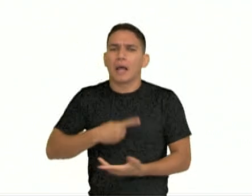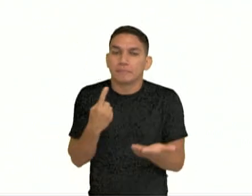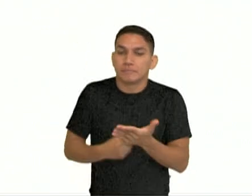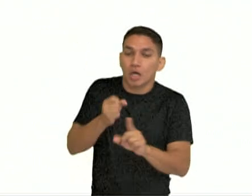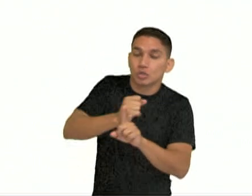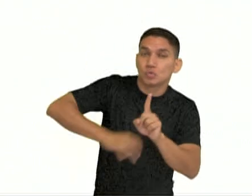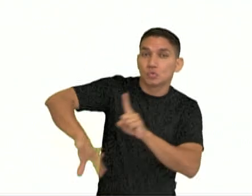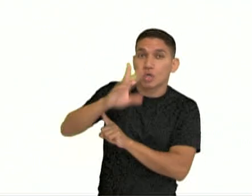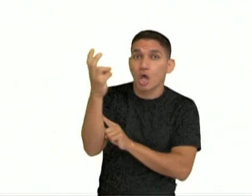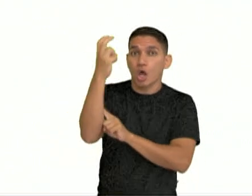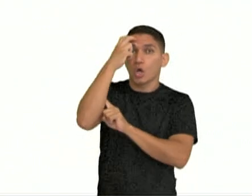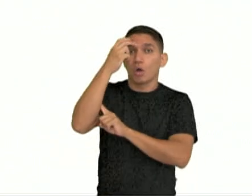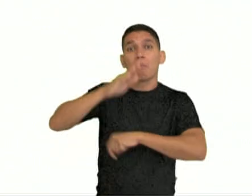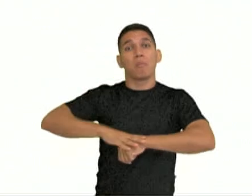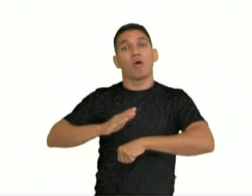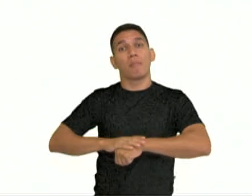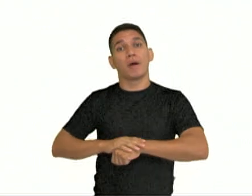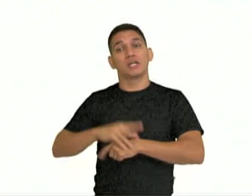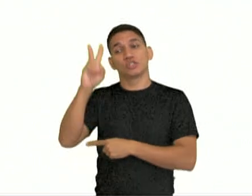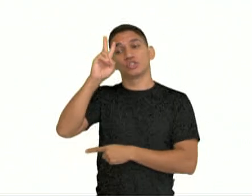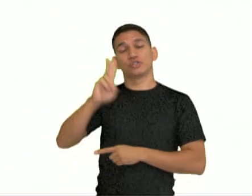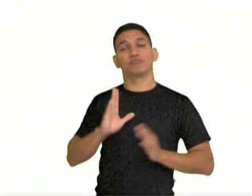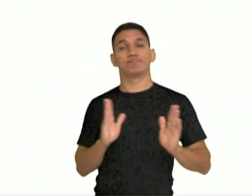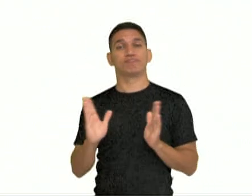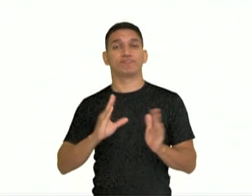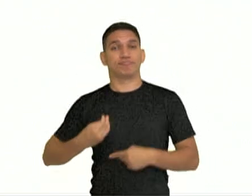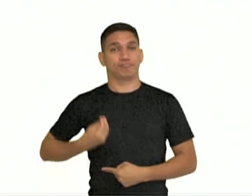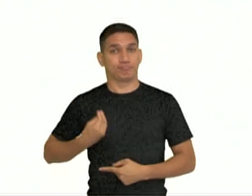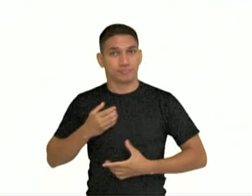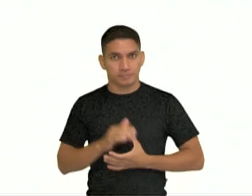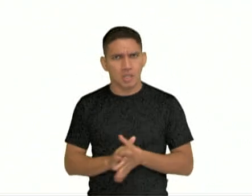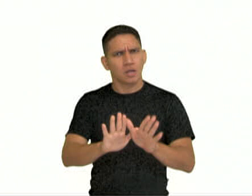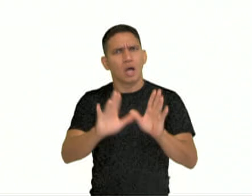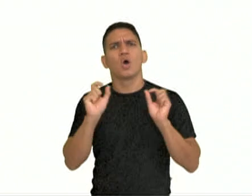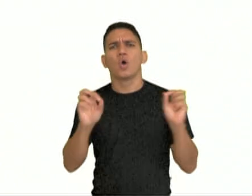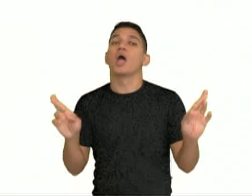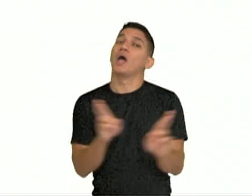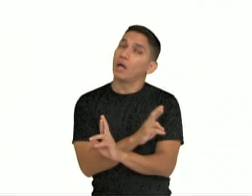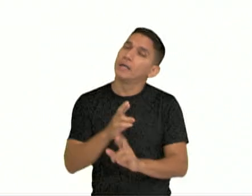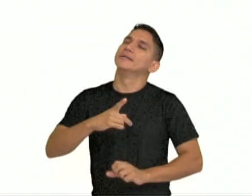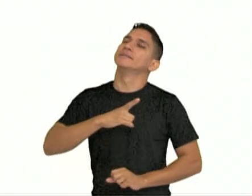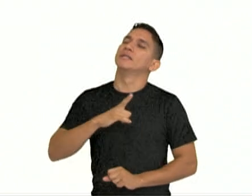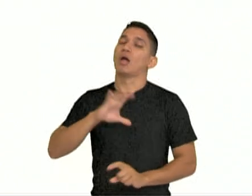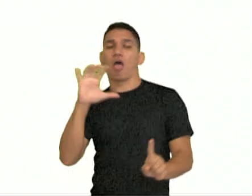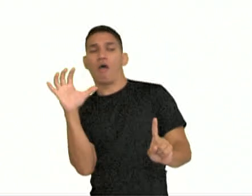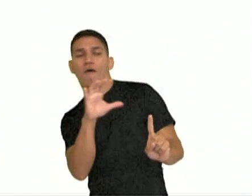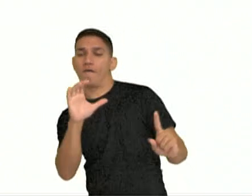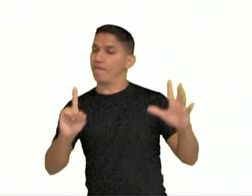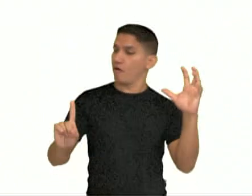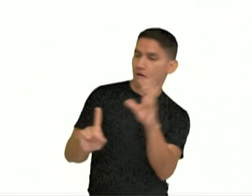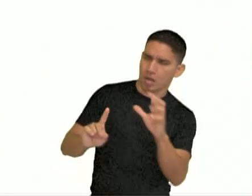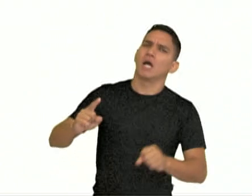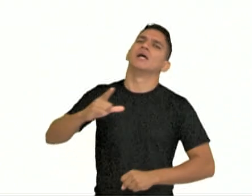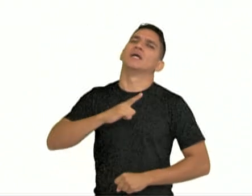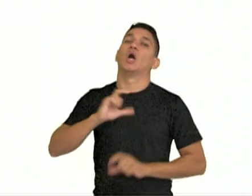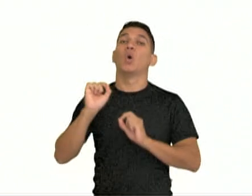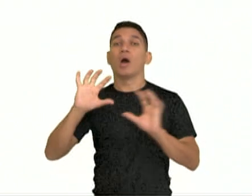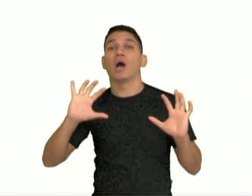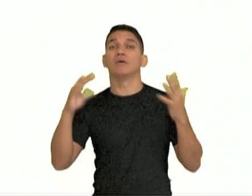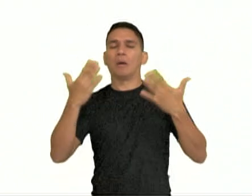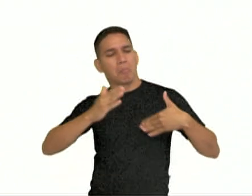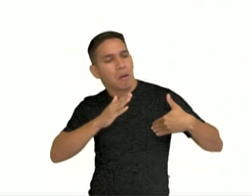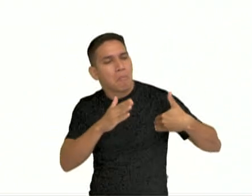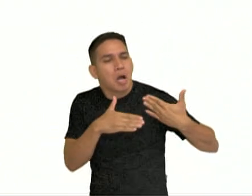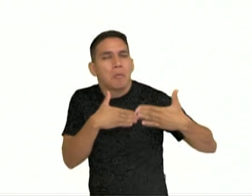e pelo seu momento histórico. Porém, há uma relação de trocas e influência entre as culturas que podem ir